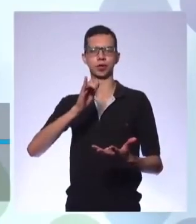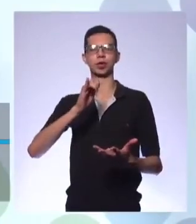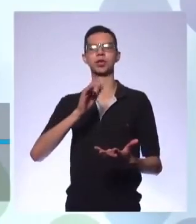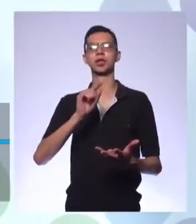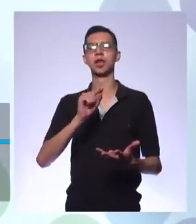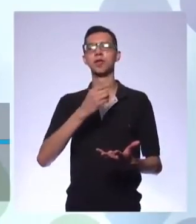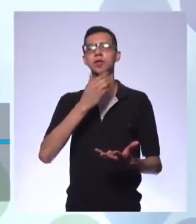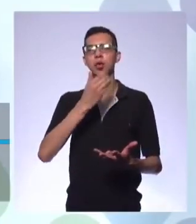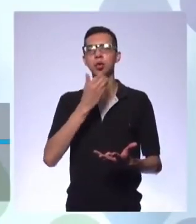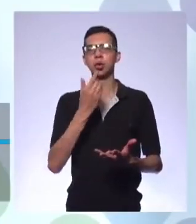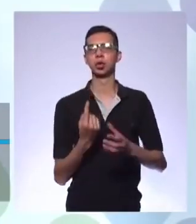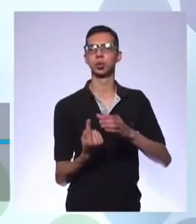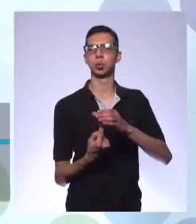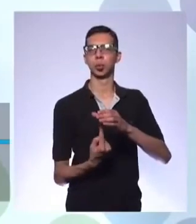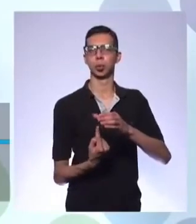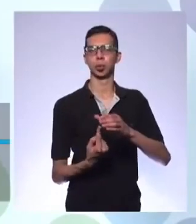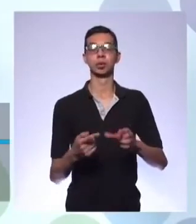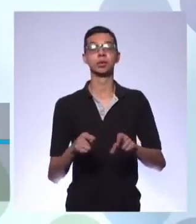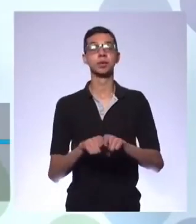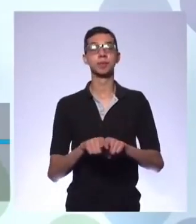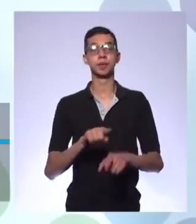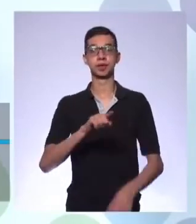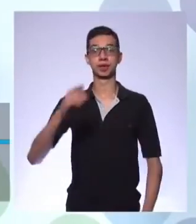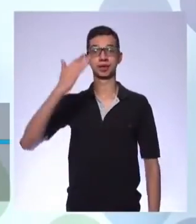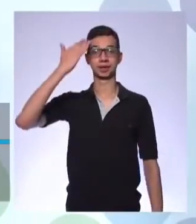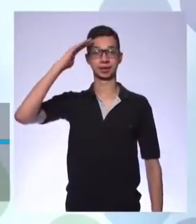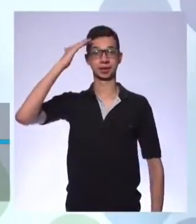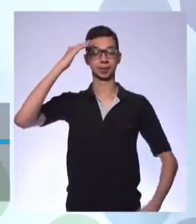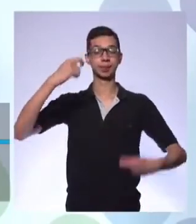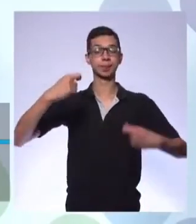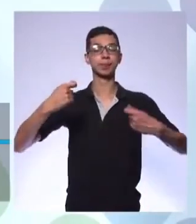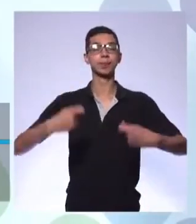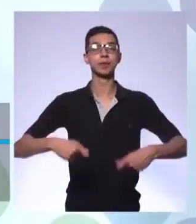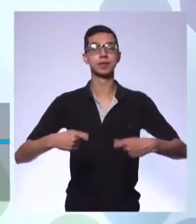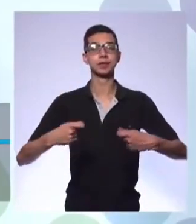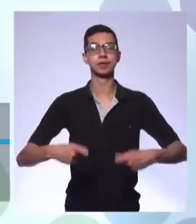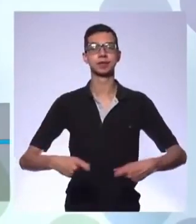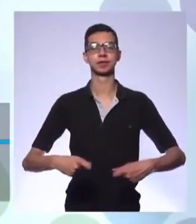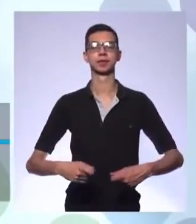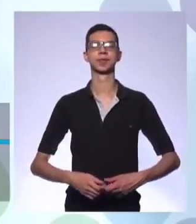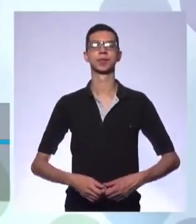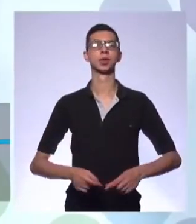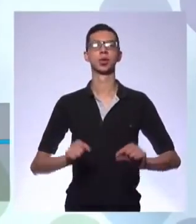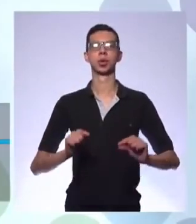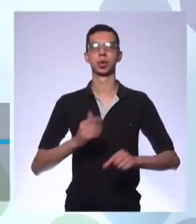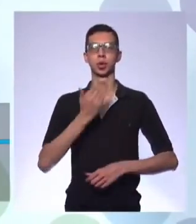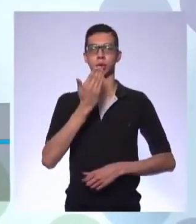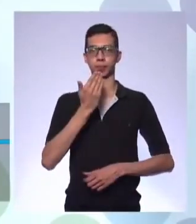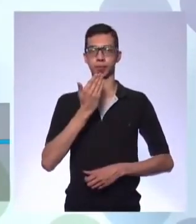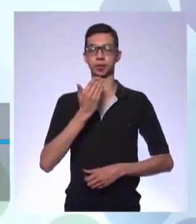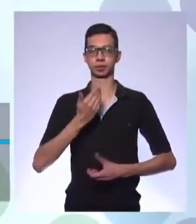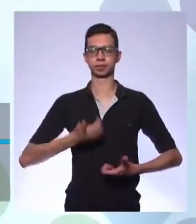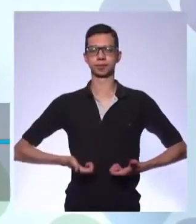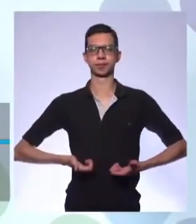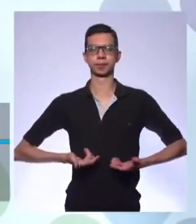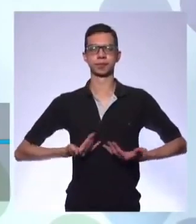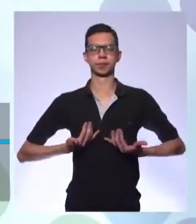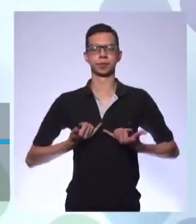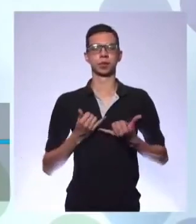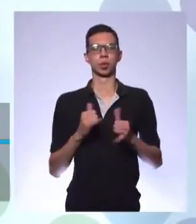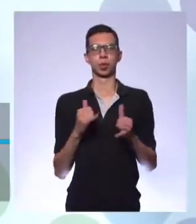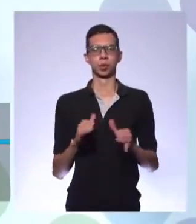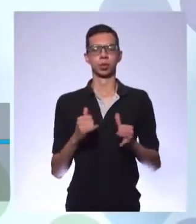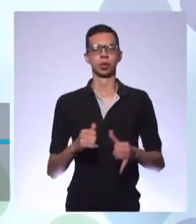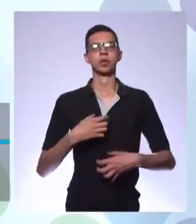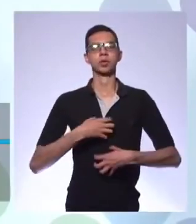para nós, né, animais, a gente fala que alimento é tudo aquilo que vai nos trazer energia, tá bom? Basicamente, mas não só, né? Porque a gente